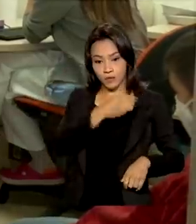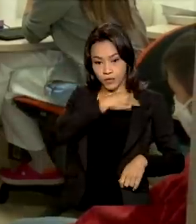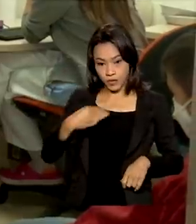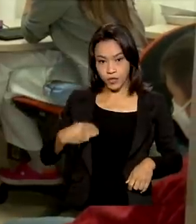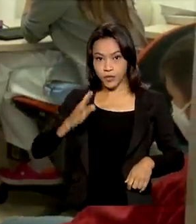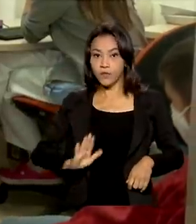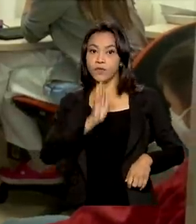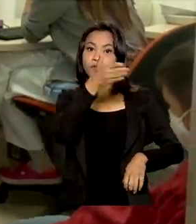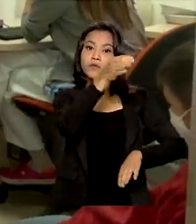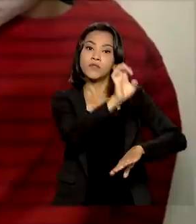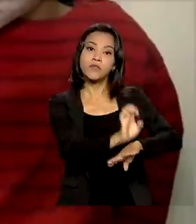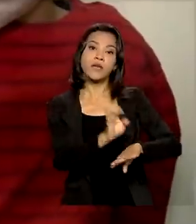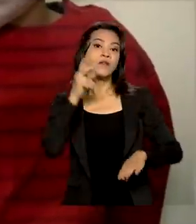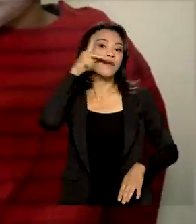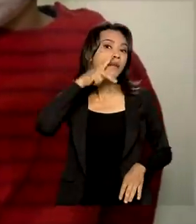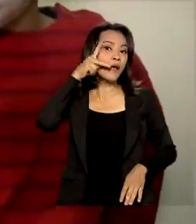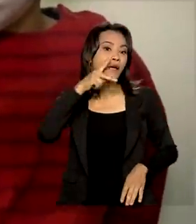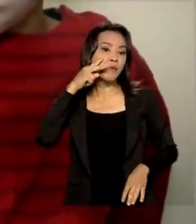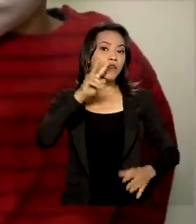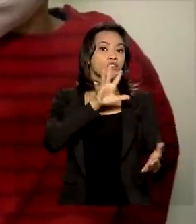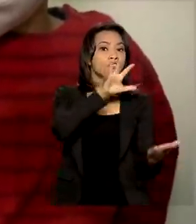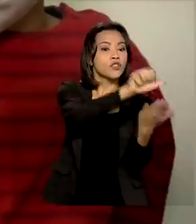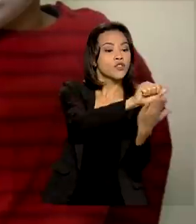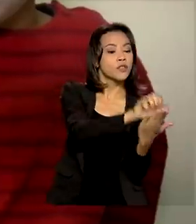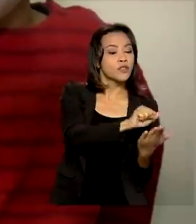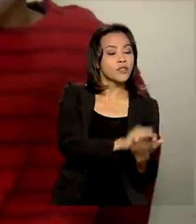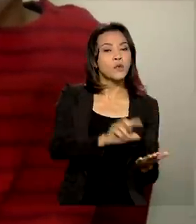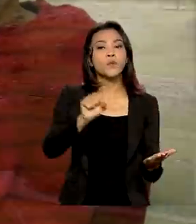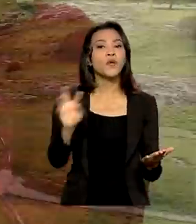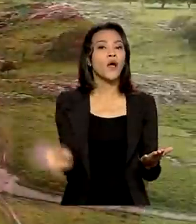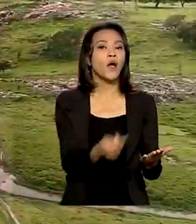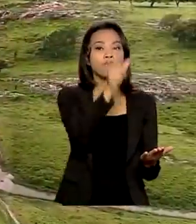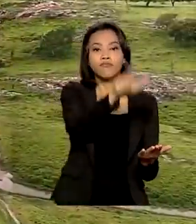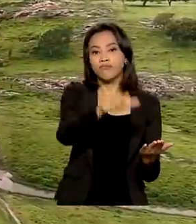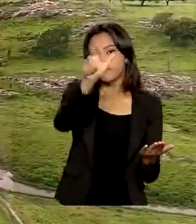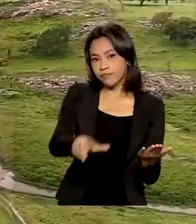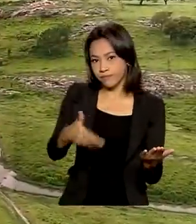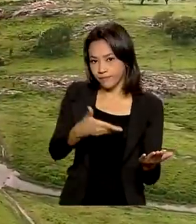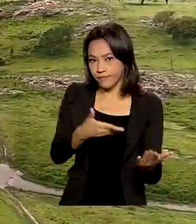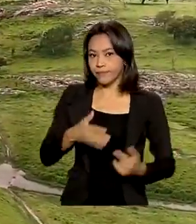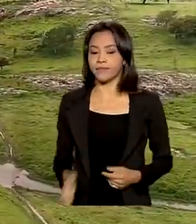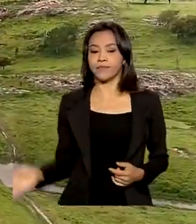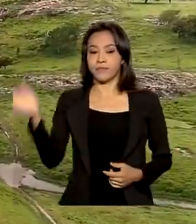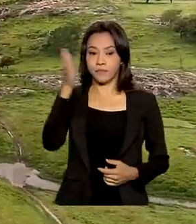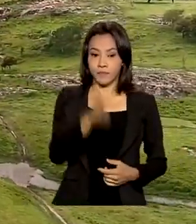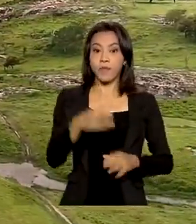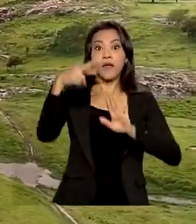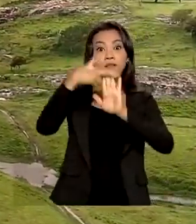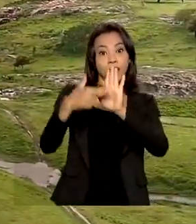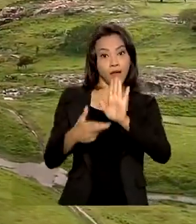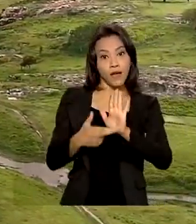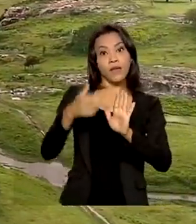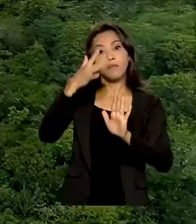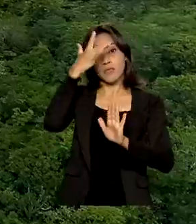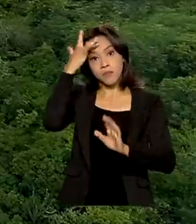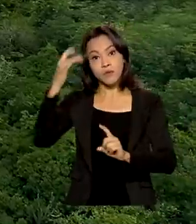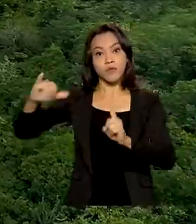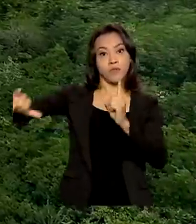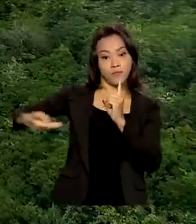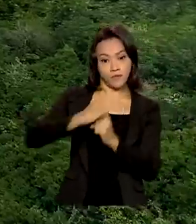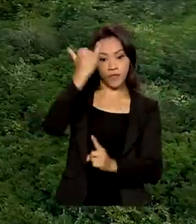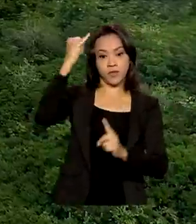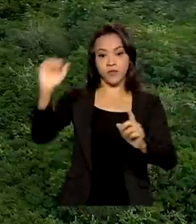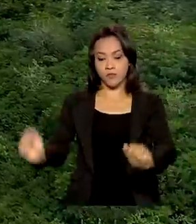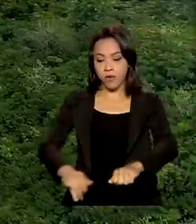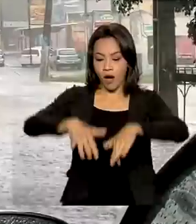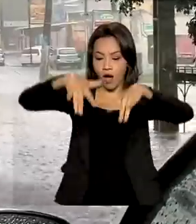esteve na Paraíba onde foram registrados os casos que as regras para que as vítimas de enchentes na Bahia